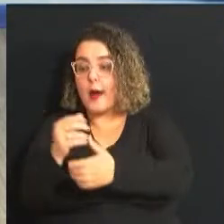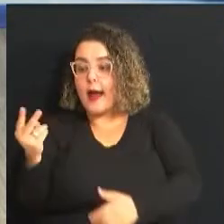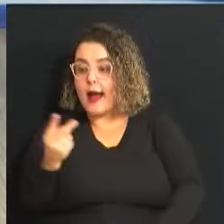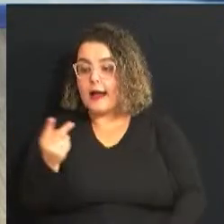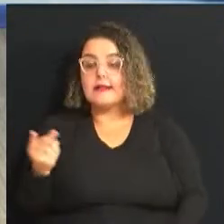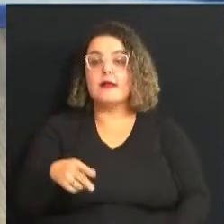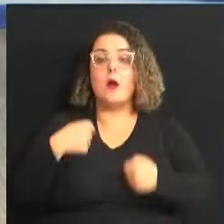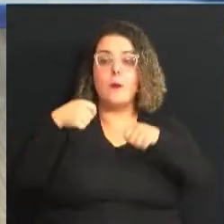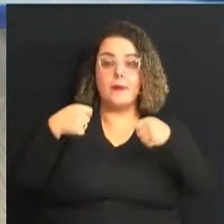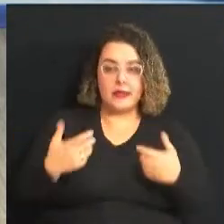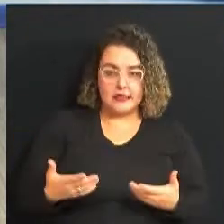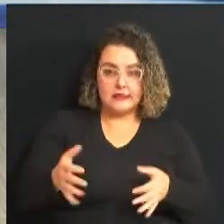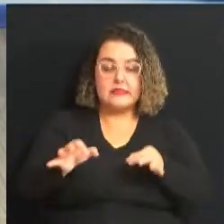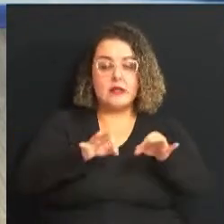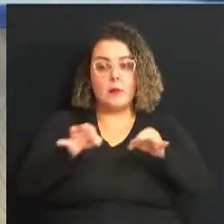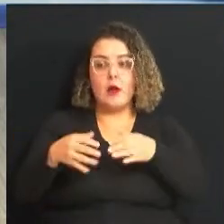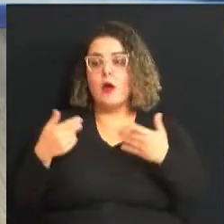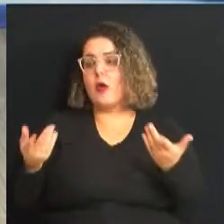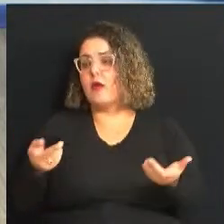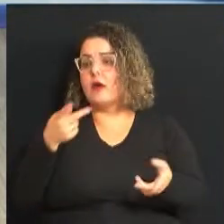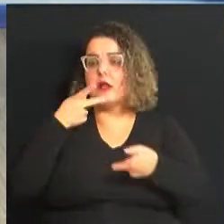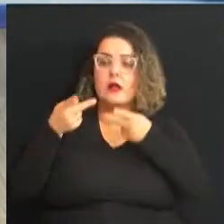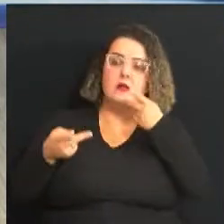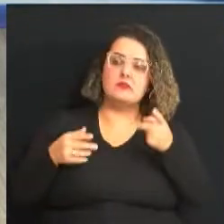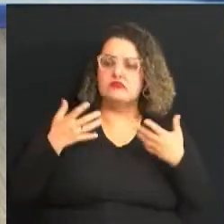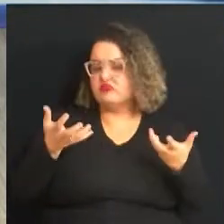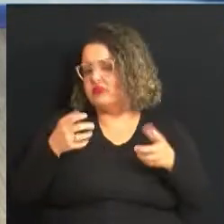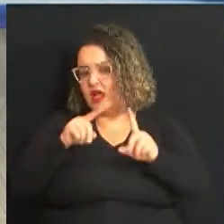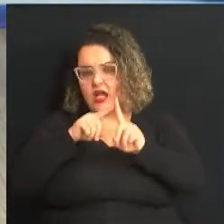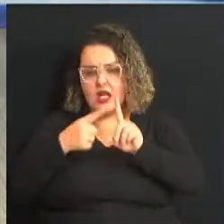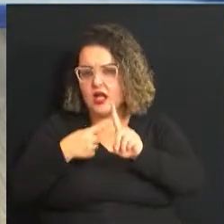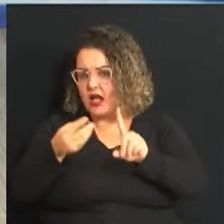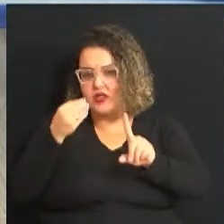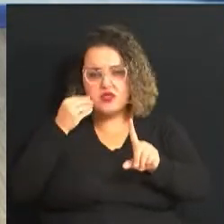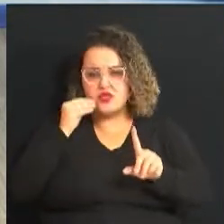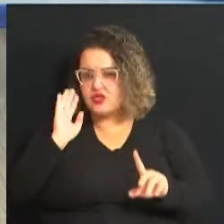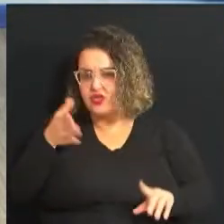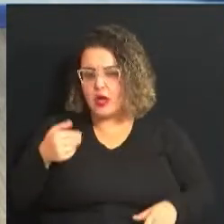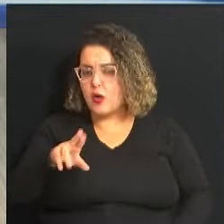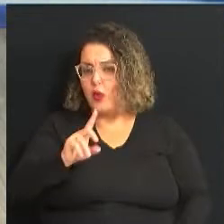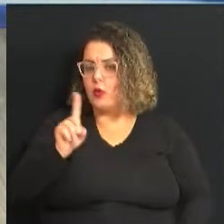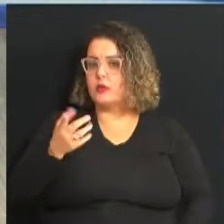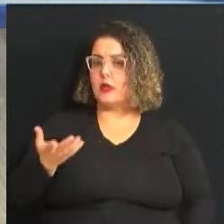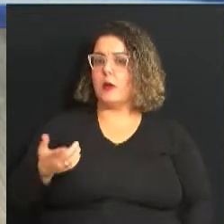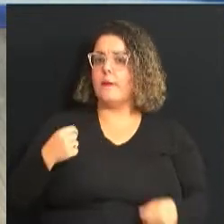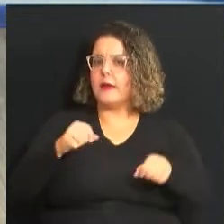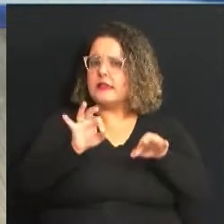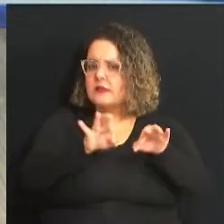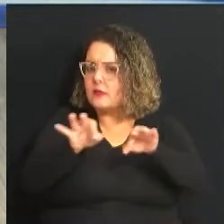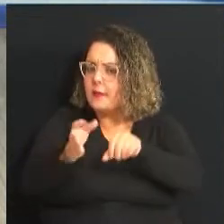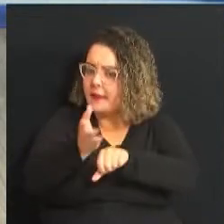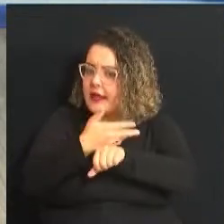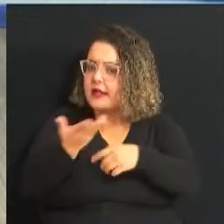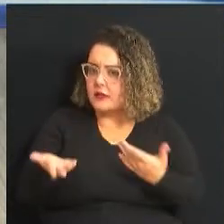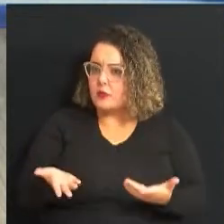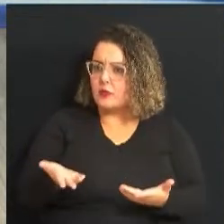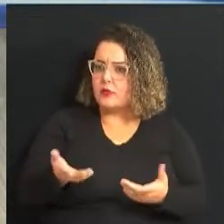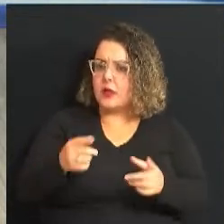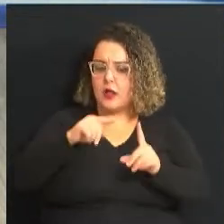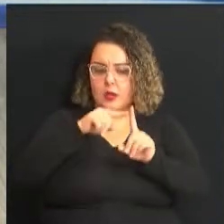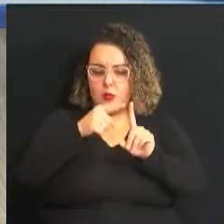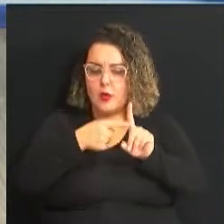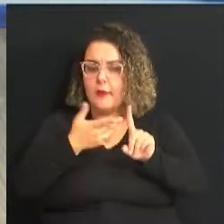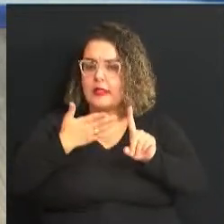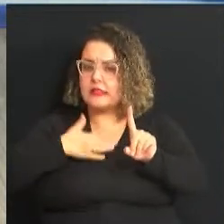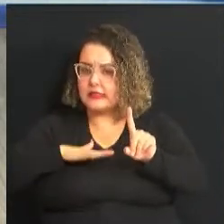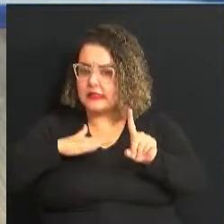preparar, doutor? Ou falar assim, quero engravidar, já vamos tentar? Ou não, precisa ter uma preparação antes para que a gestação seja